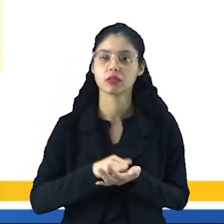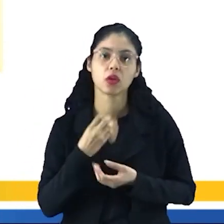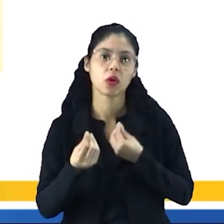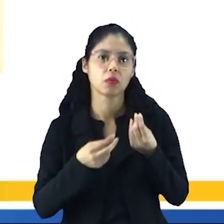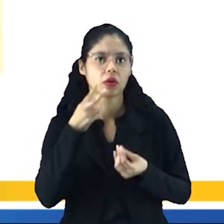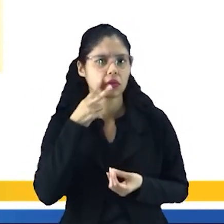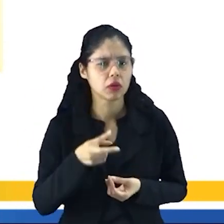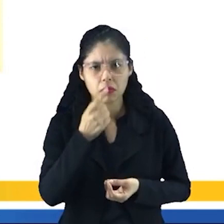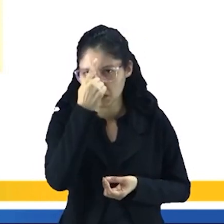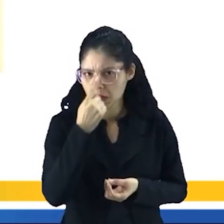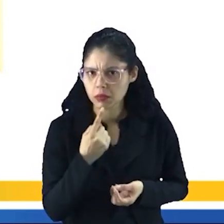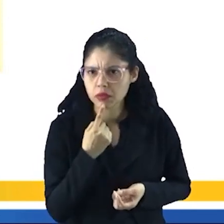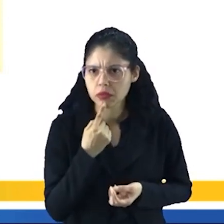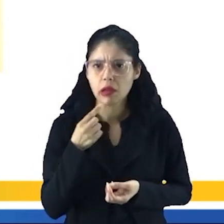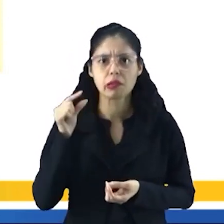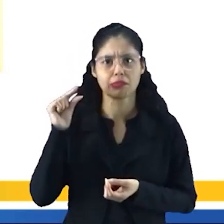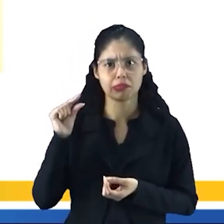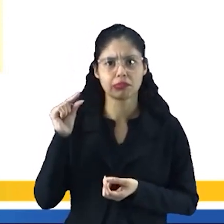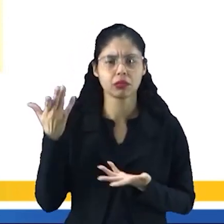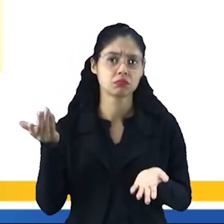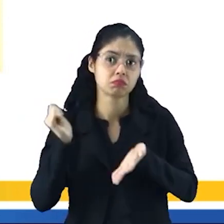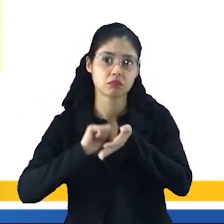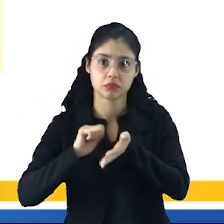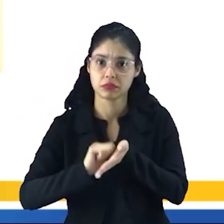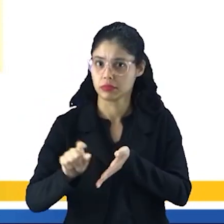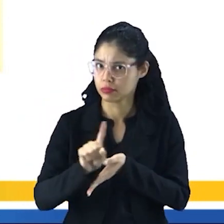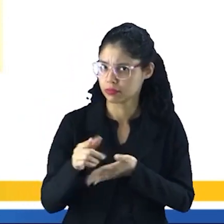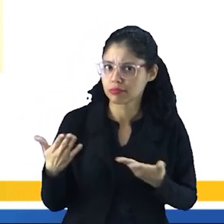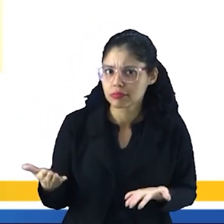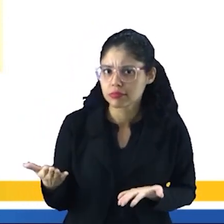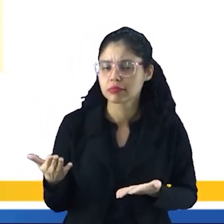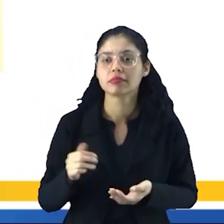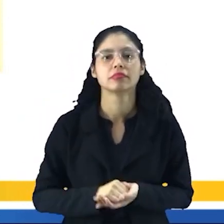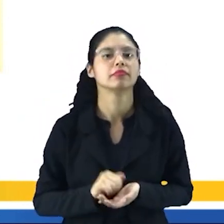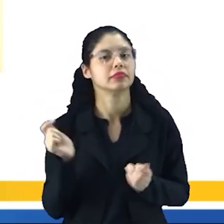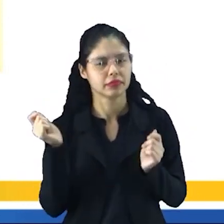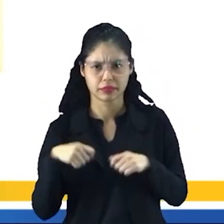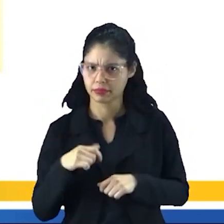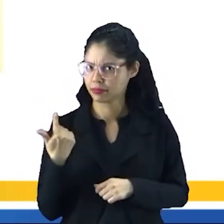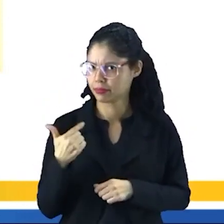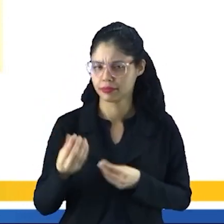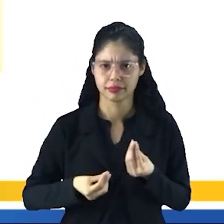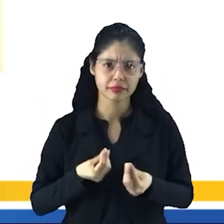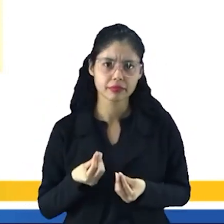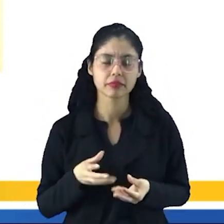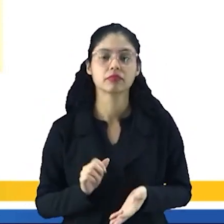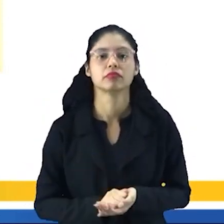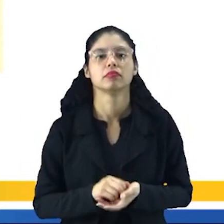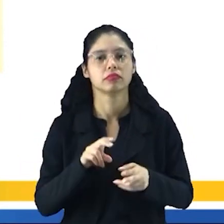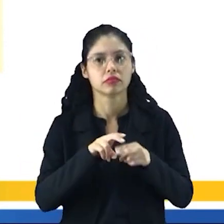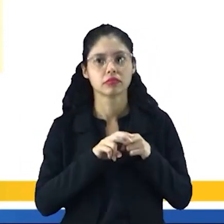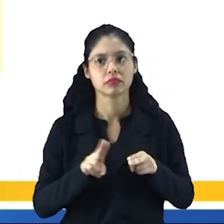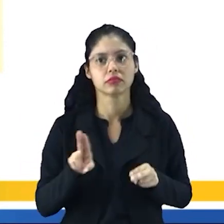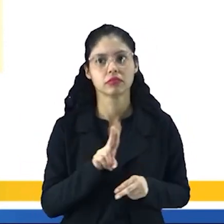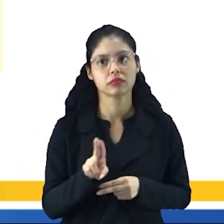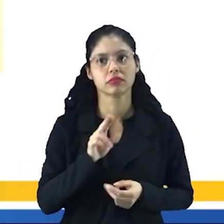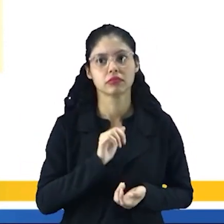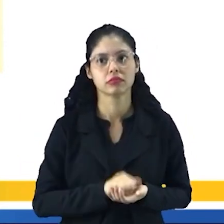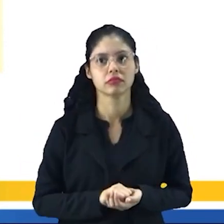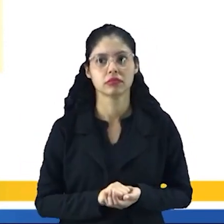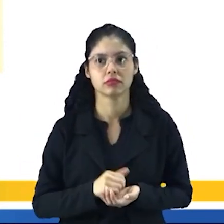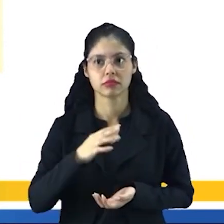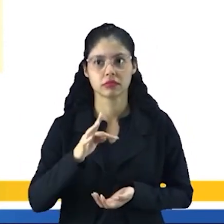Como que você olha uma imagem que é um cachimbo e está escrito que não é? Impossível, né, gente? Por isso que o nome da cena